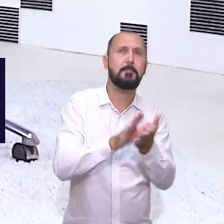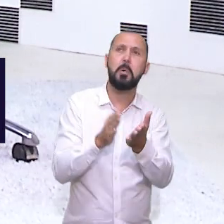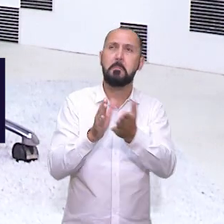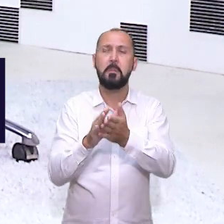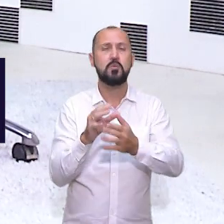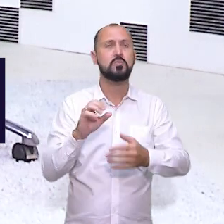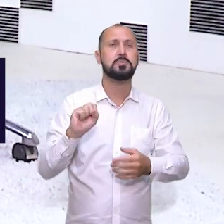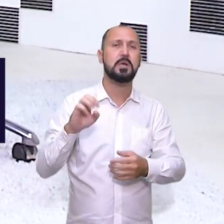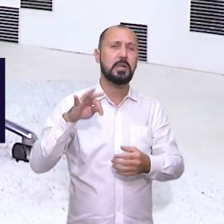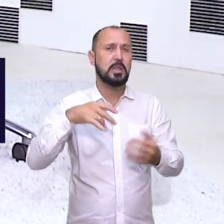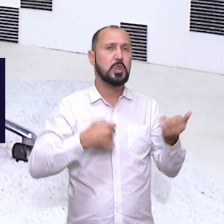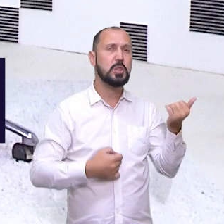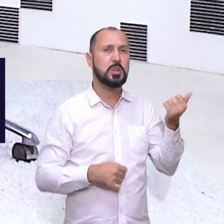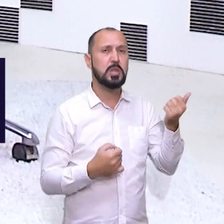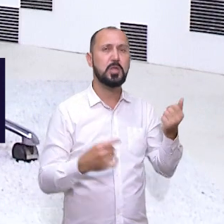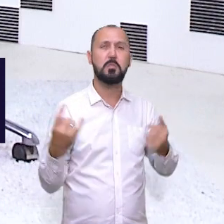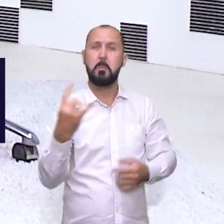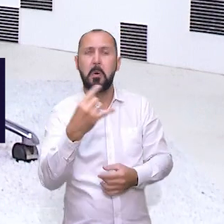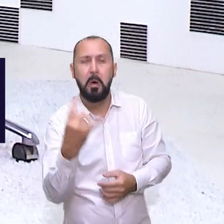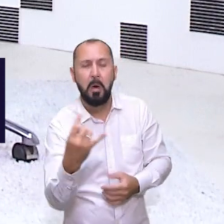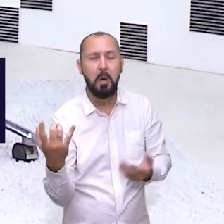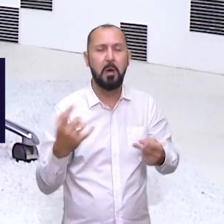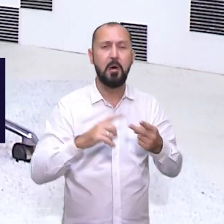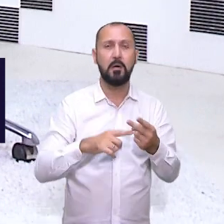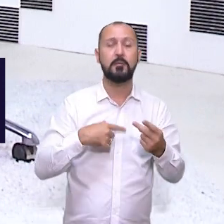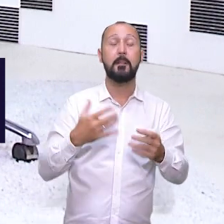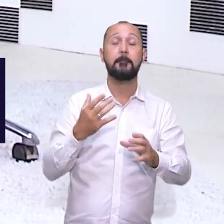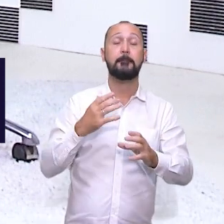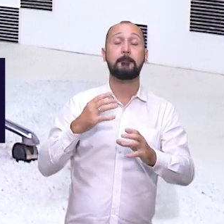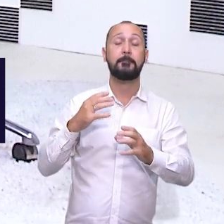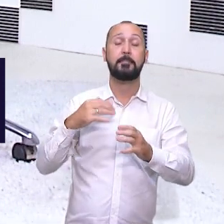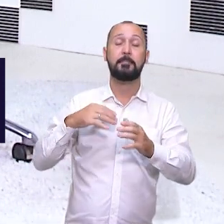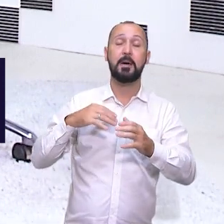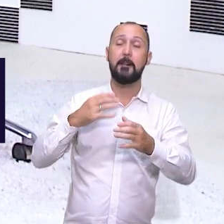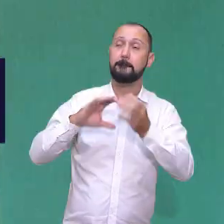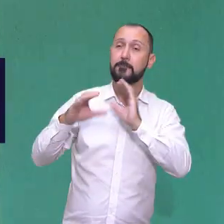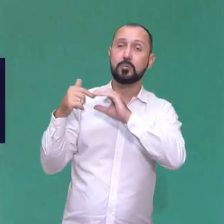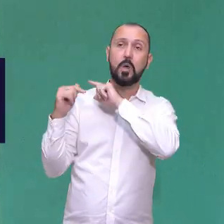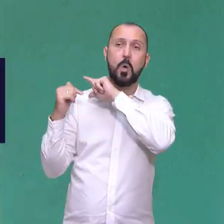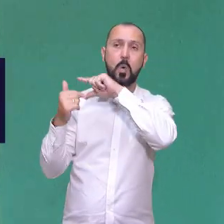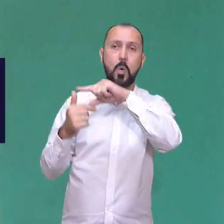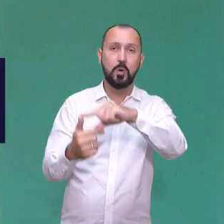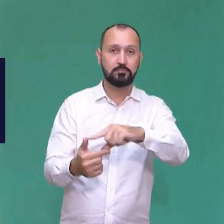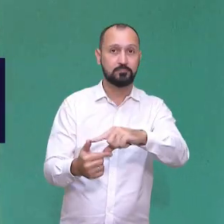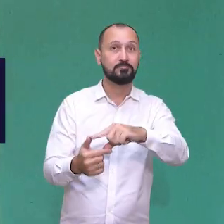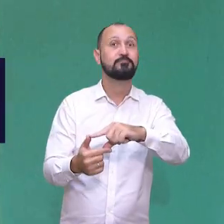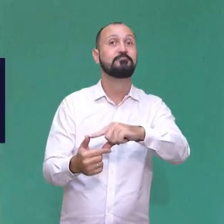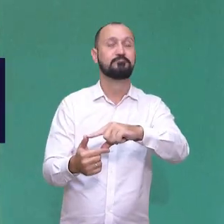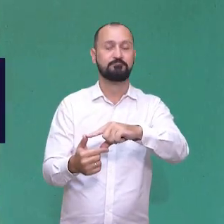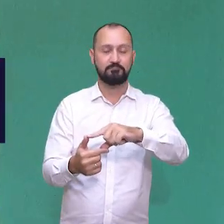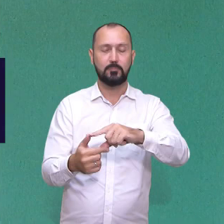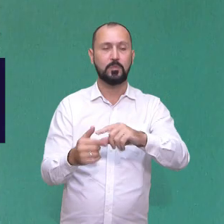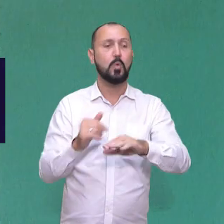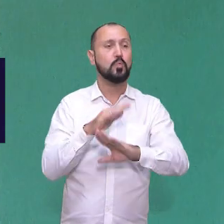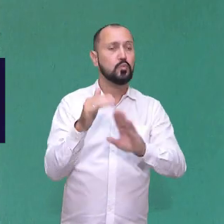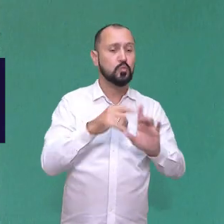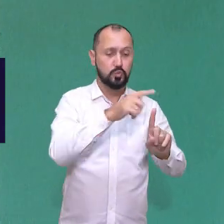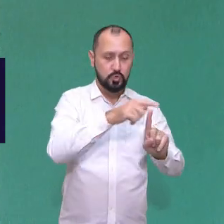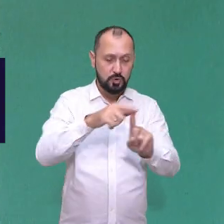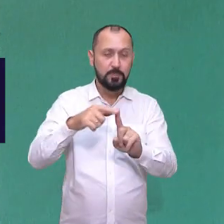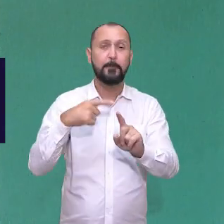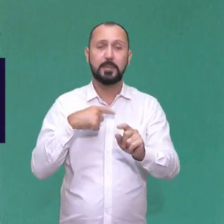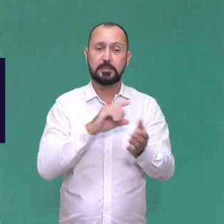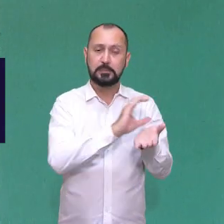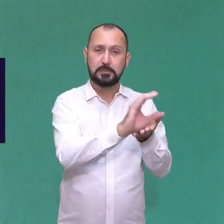país como o Brasil, tem gosto para o samba, para o pagode, para o sertanejo, para o rock and roll, para a música clássica,